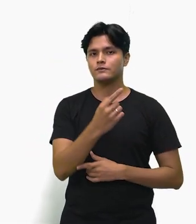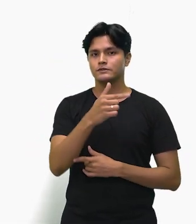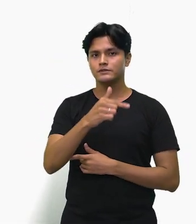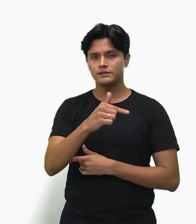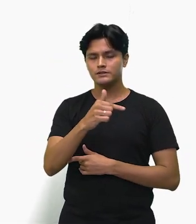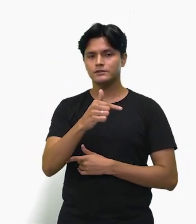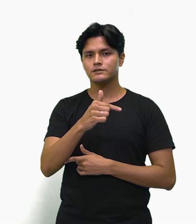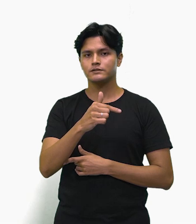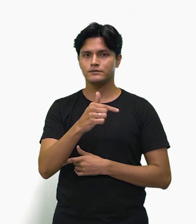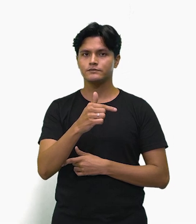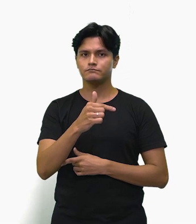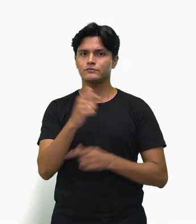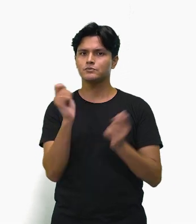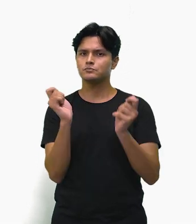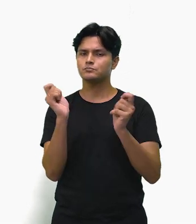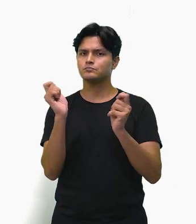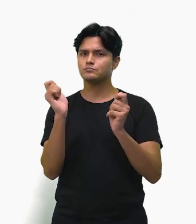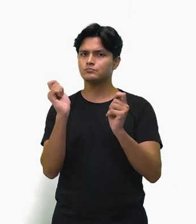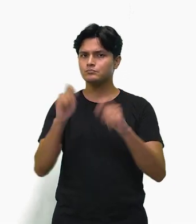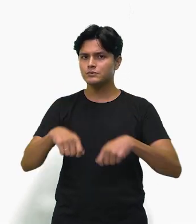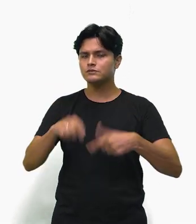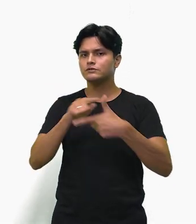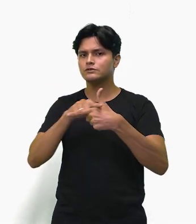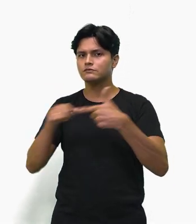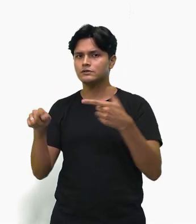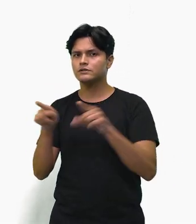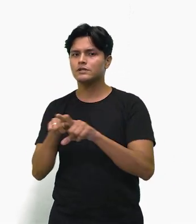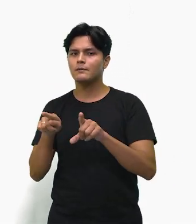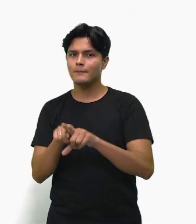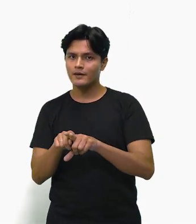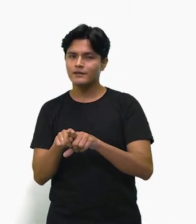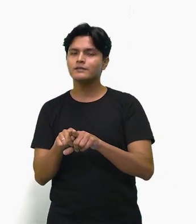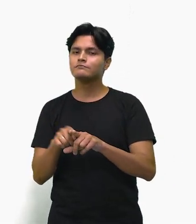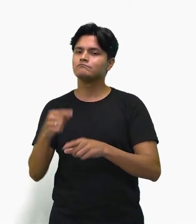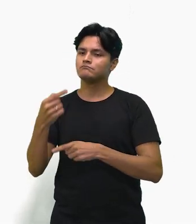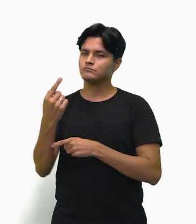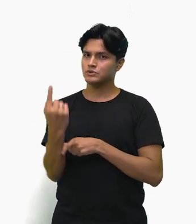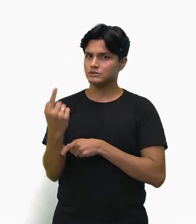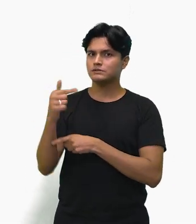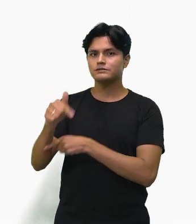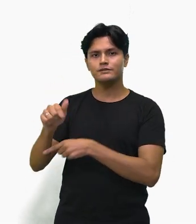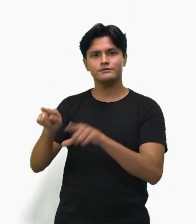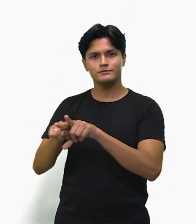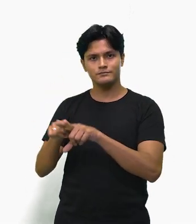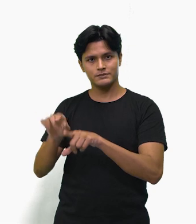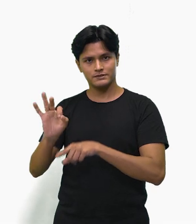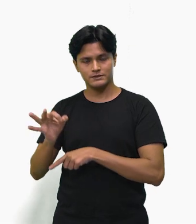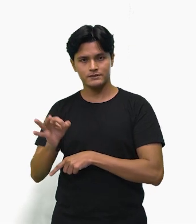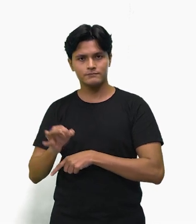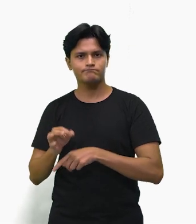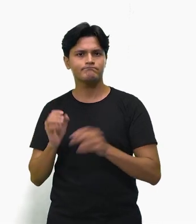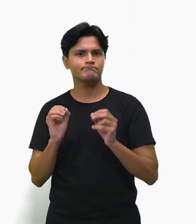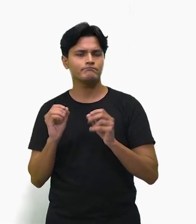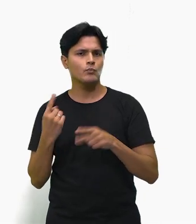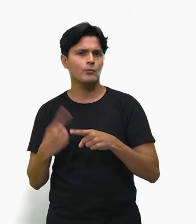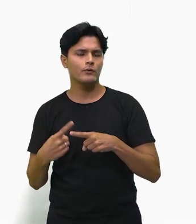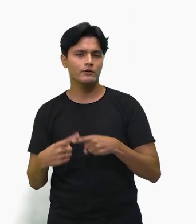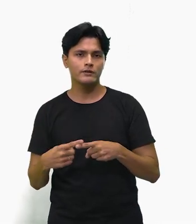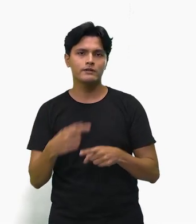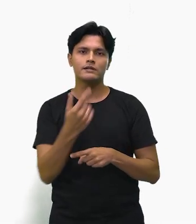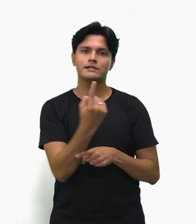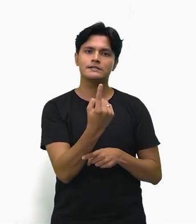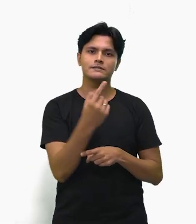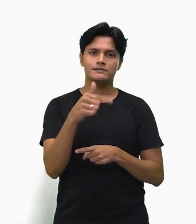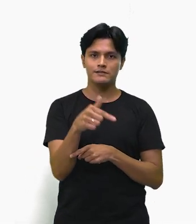ele só vai ser divisível também por ele mesmo, que é o 17. Por quê? Porque o 17